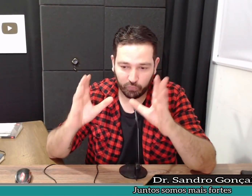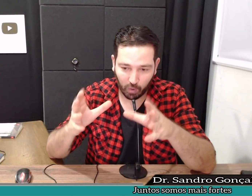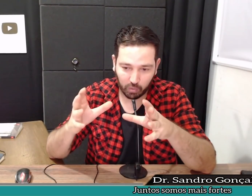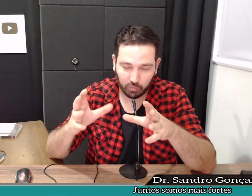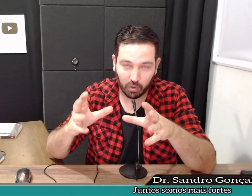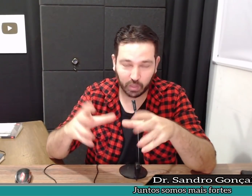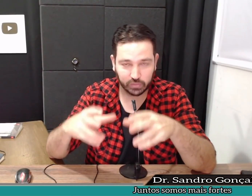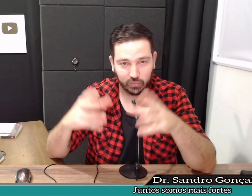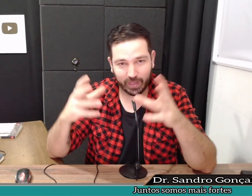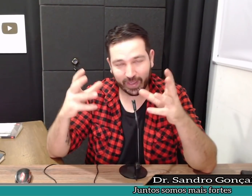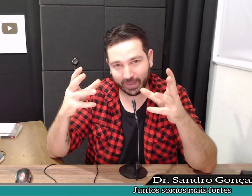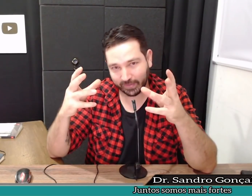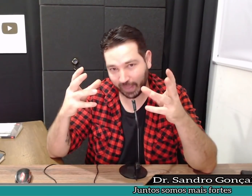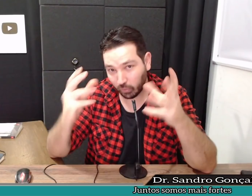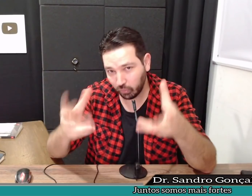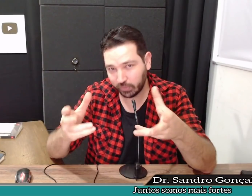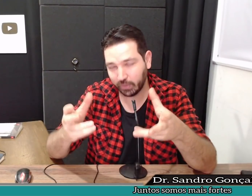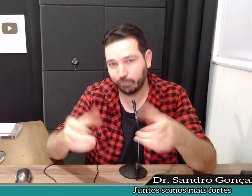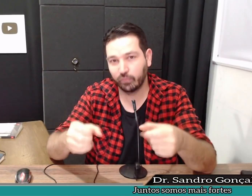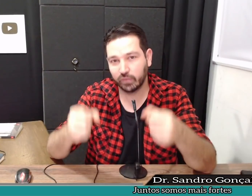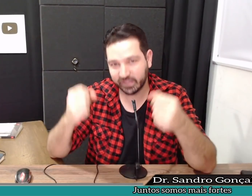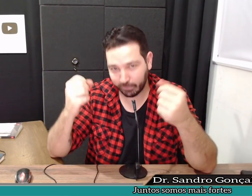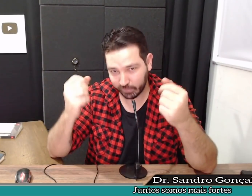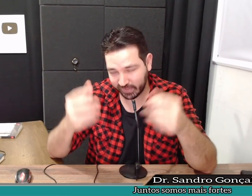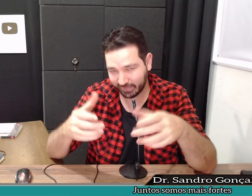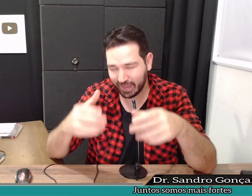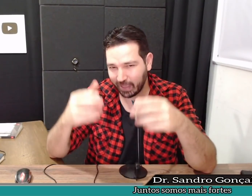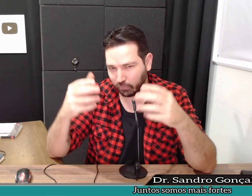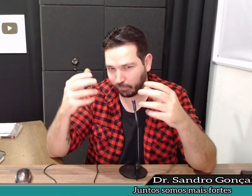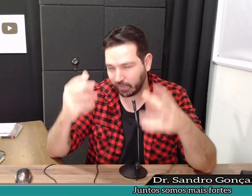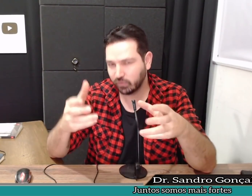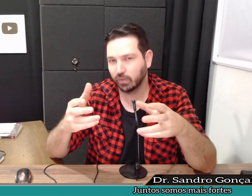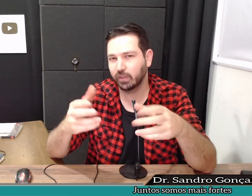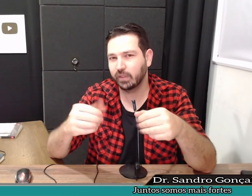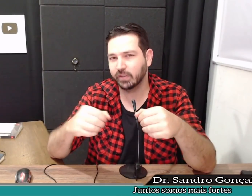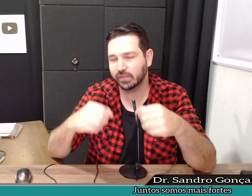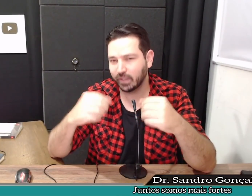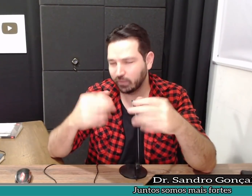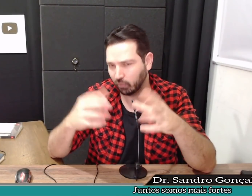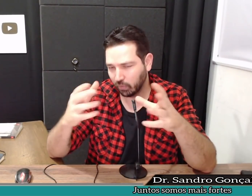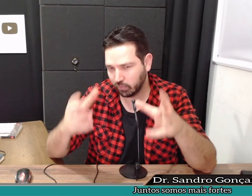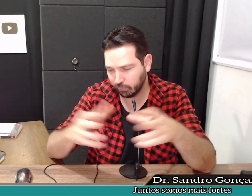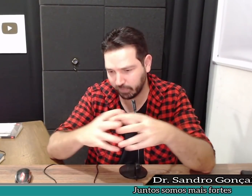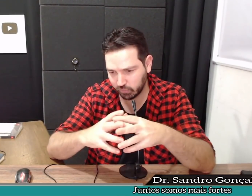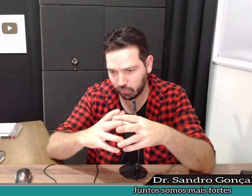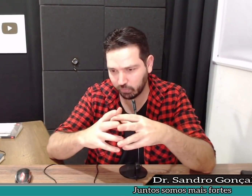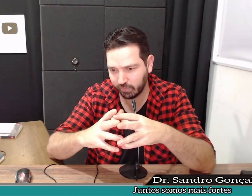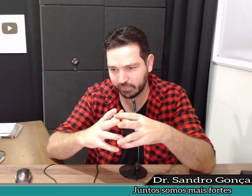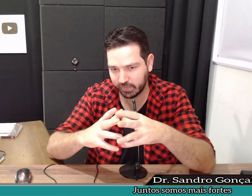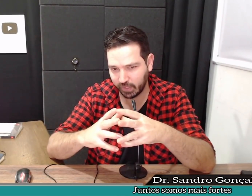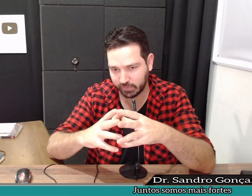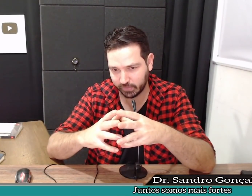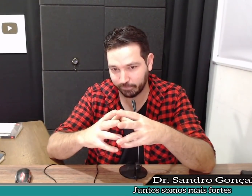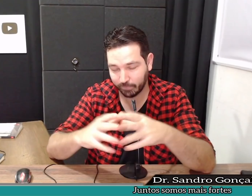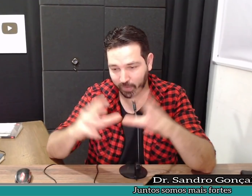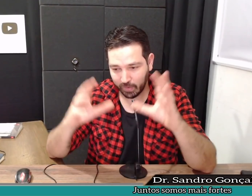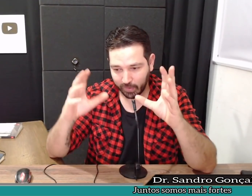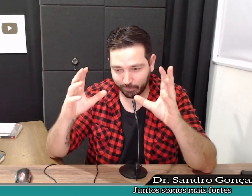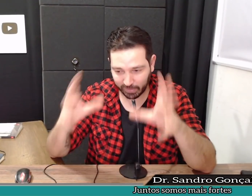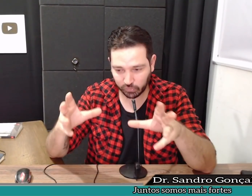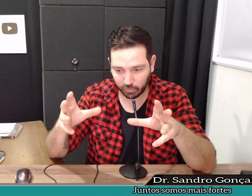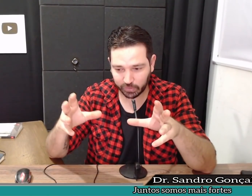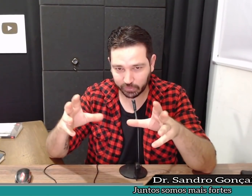o foco nosso é a luta por você aposentado, pensionista, idoso, pessoa com deficiência.